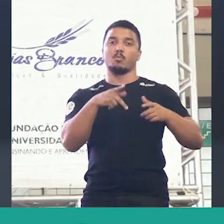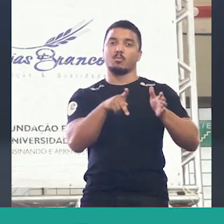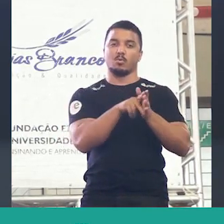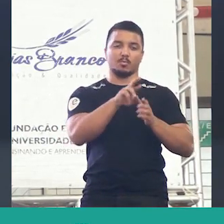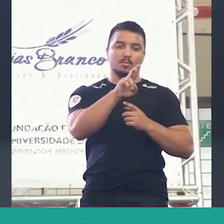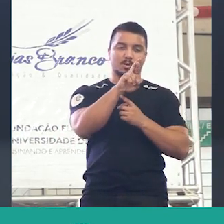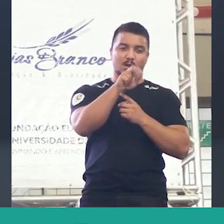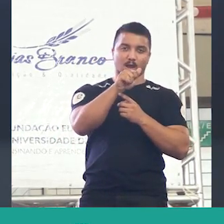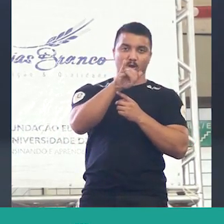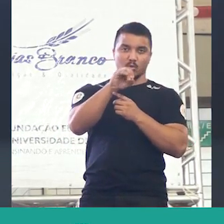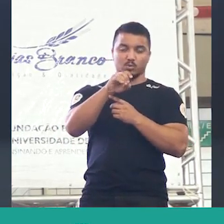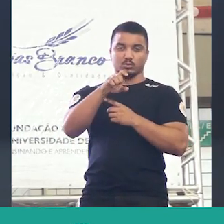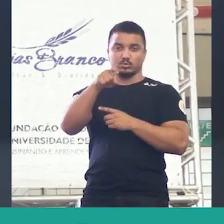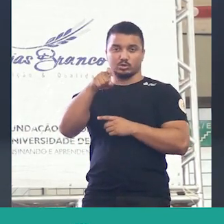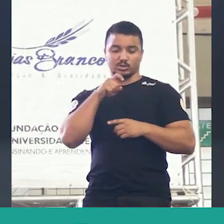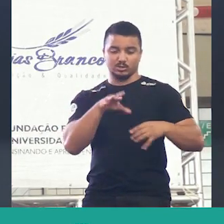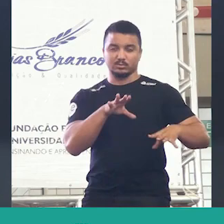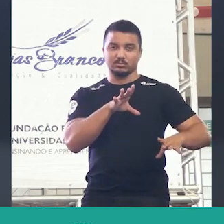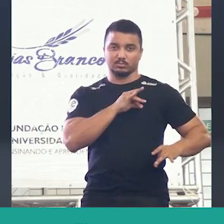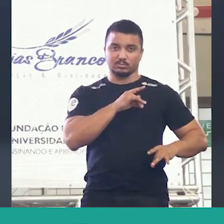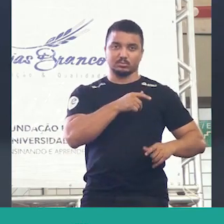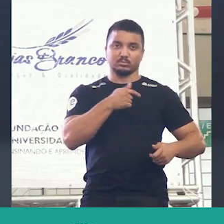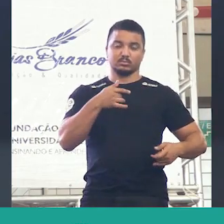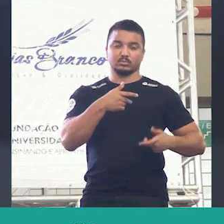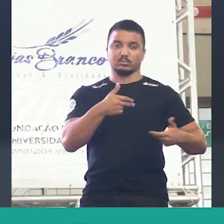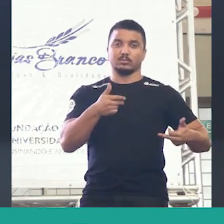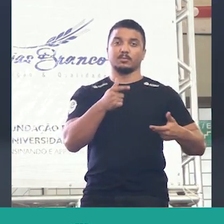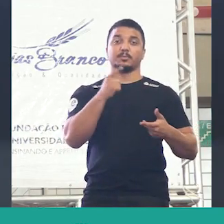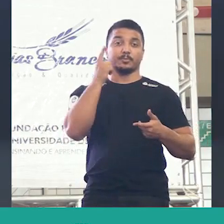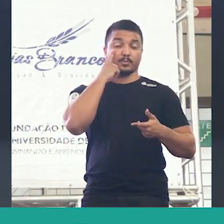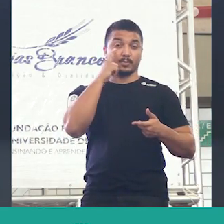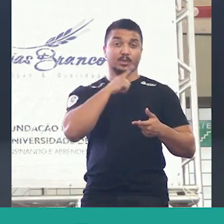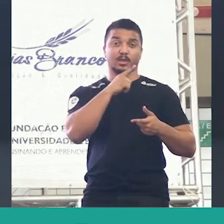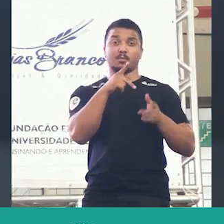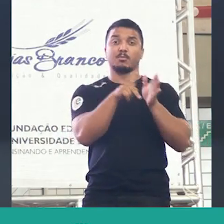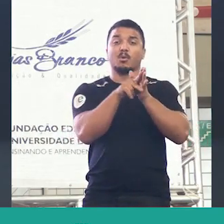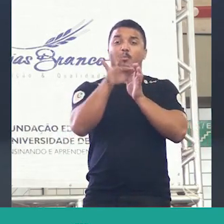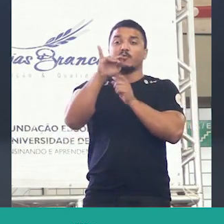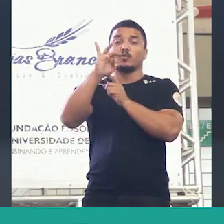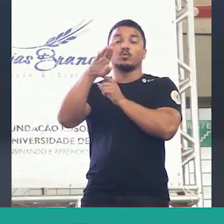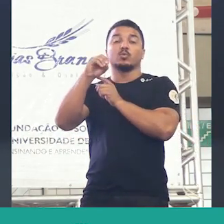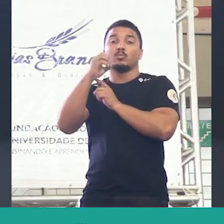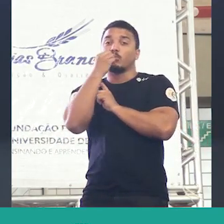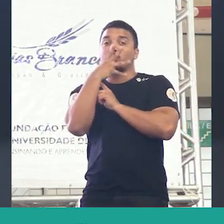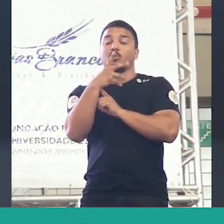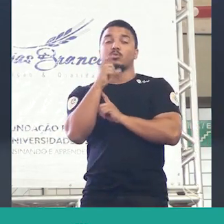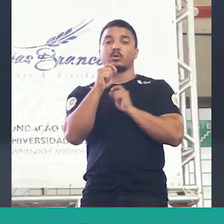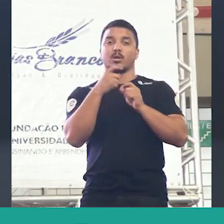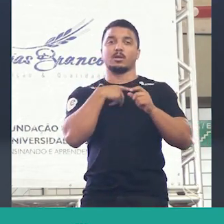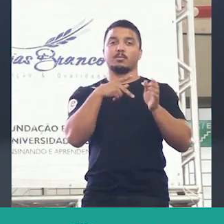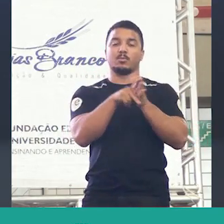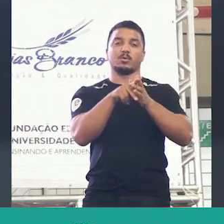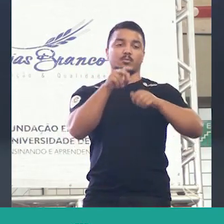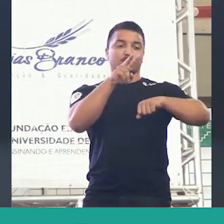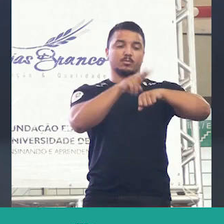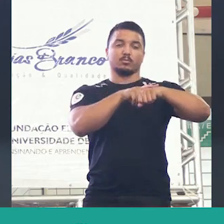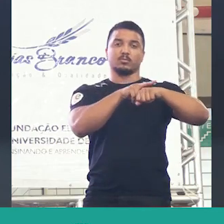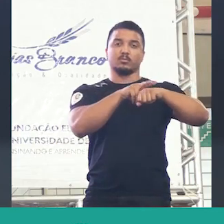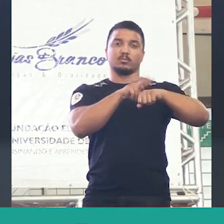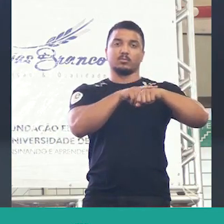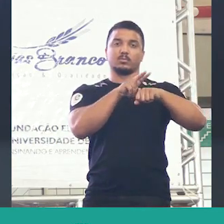de raio-x, para a observação das eclipses do Sol. Um excelente filtro para observação solar é o vidro